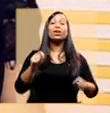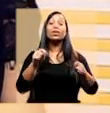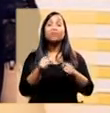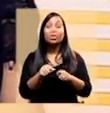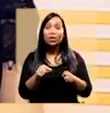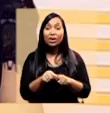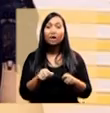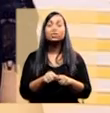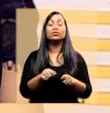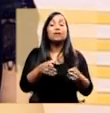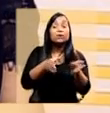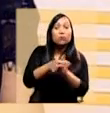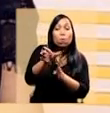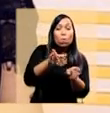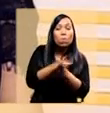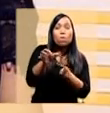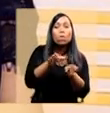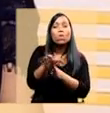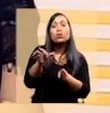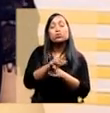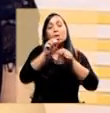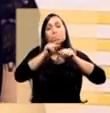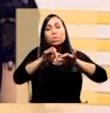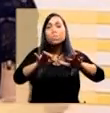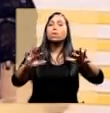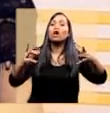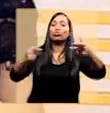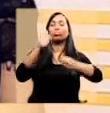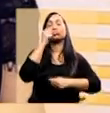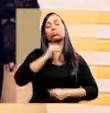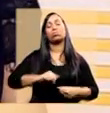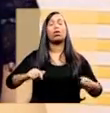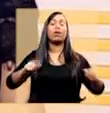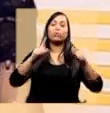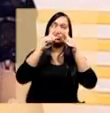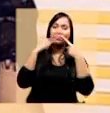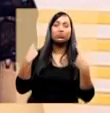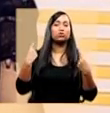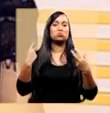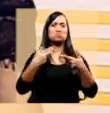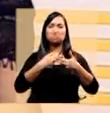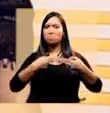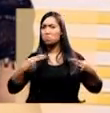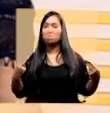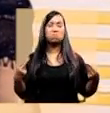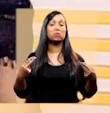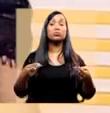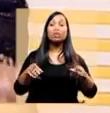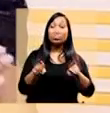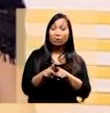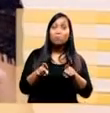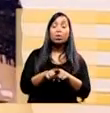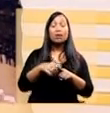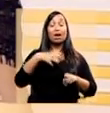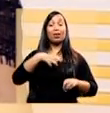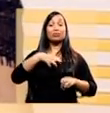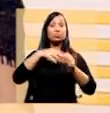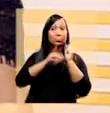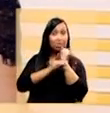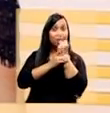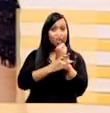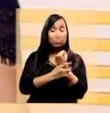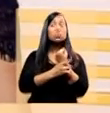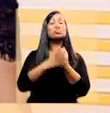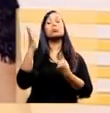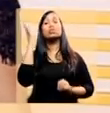é fazer com que essa orientação chegue devidamente a essas mulheres vítimas de qualquer tipo de violência, para que ela se sinta segurança